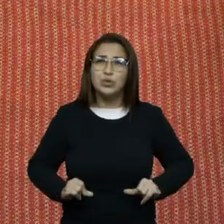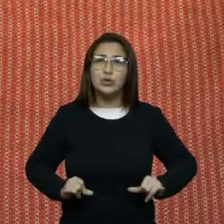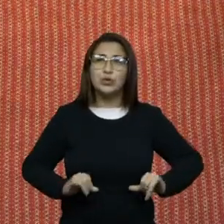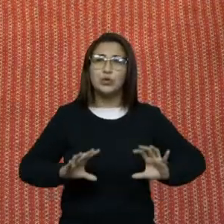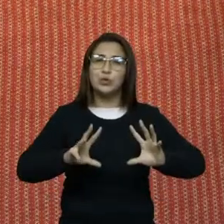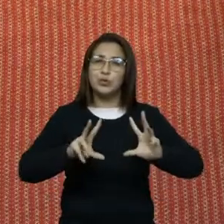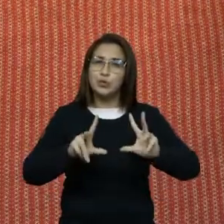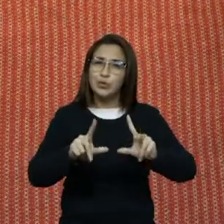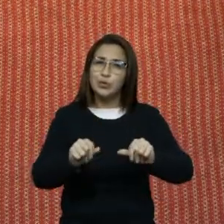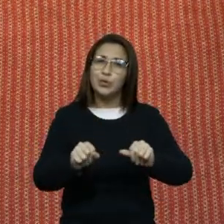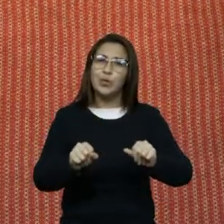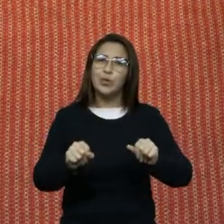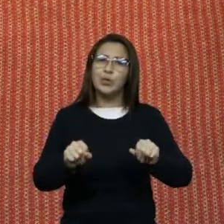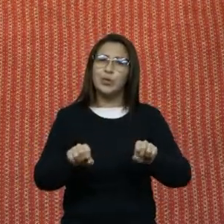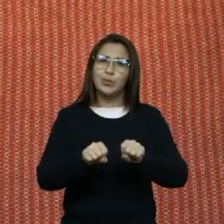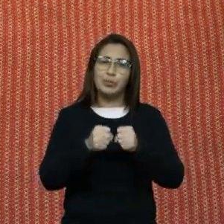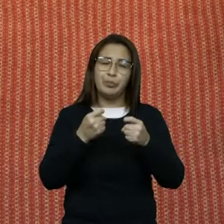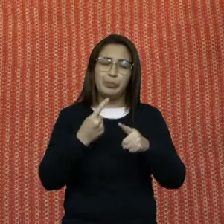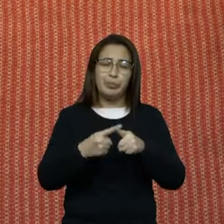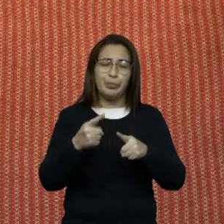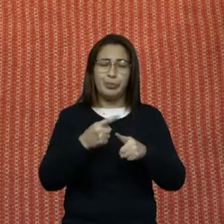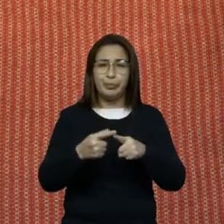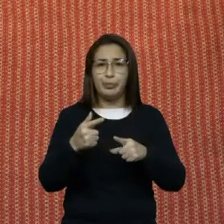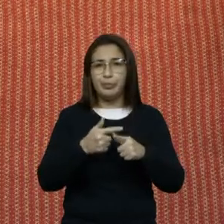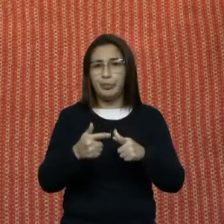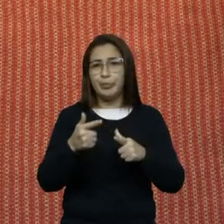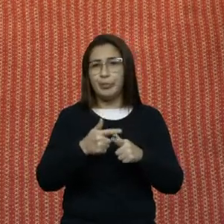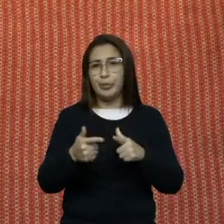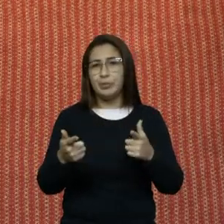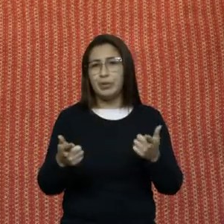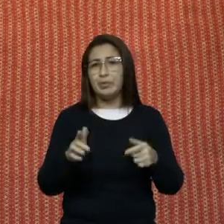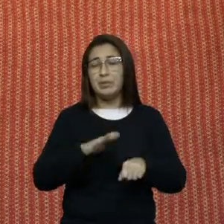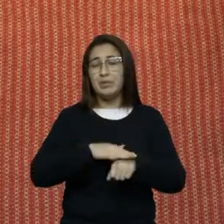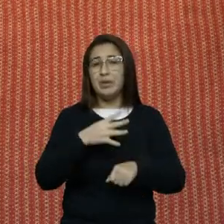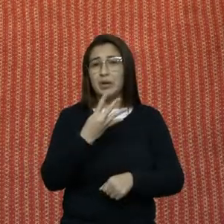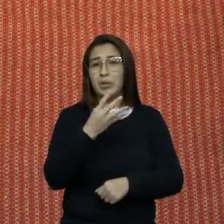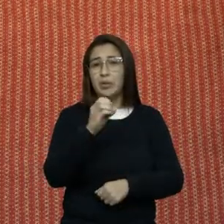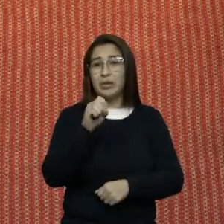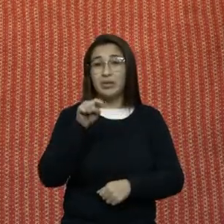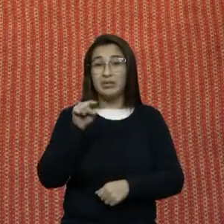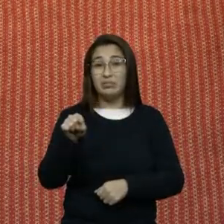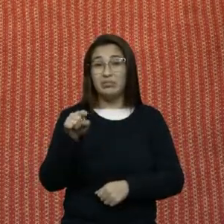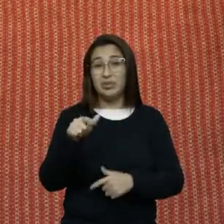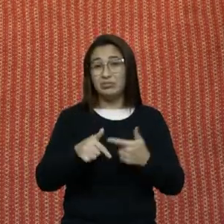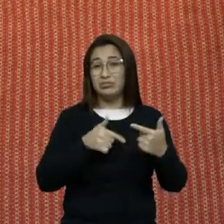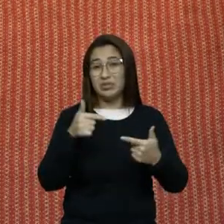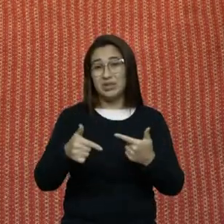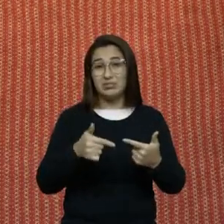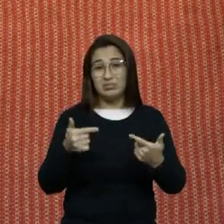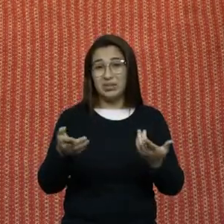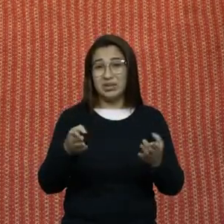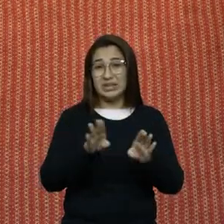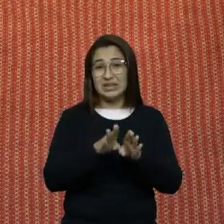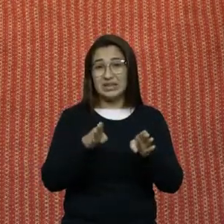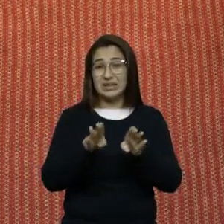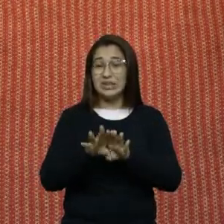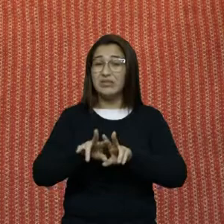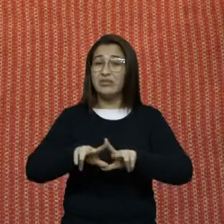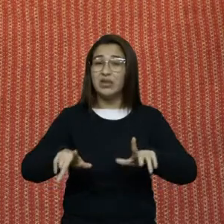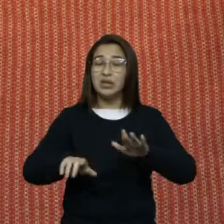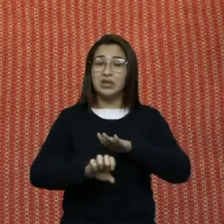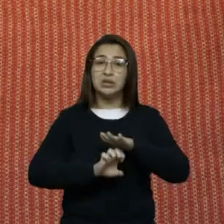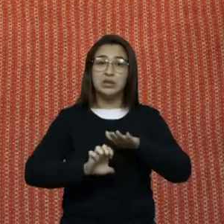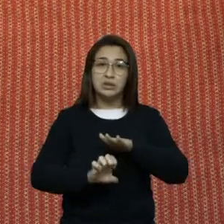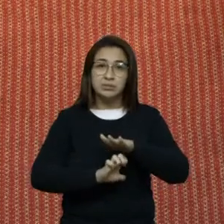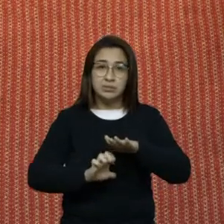por toda a crise que nós vivemos mais de 40 mil empregos fechados milhares de empresas que